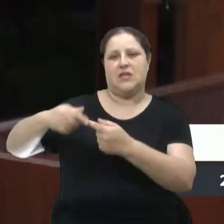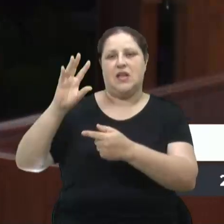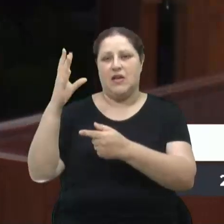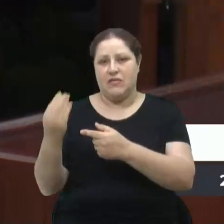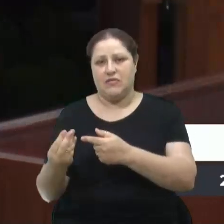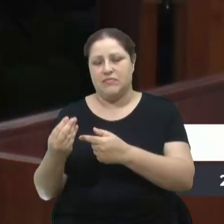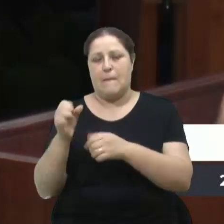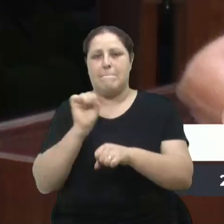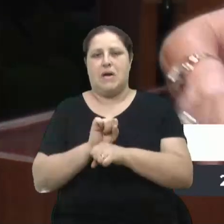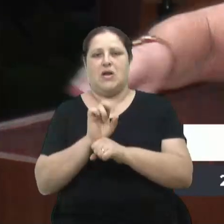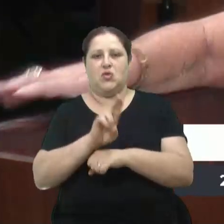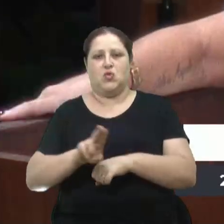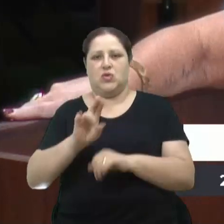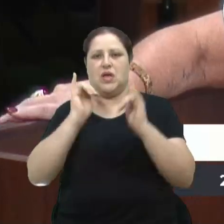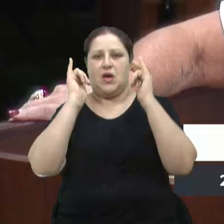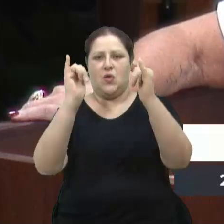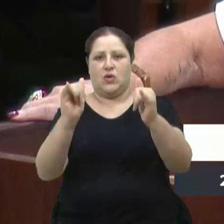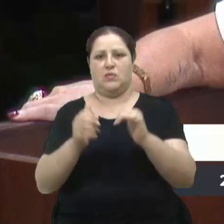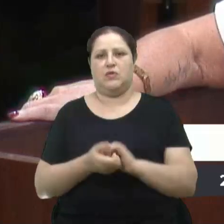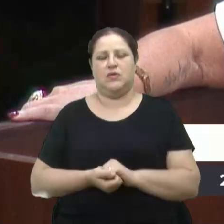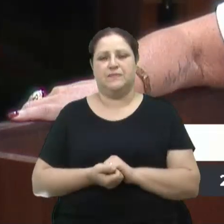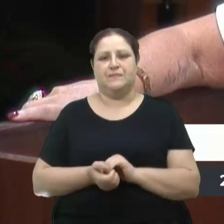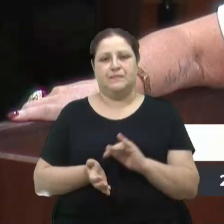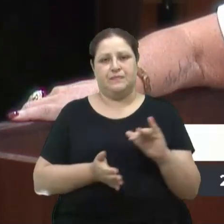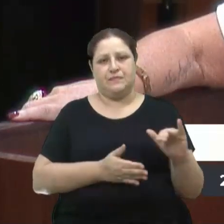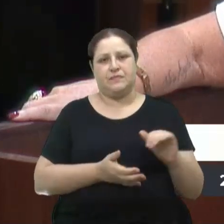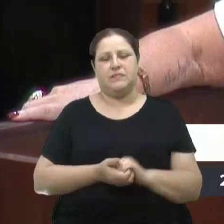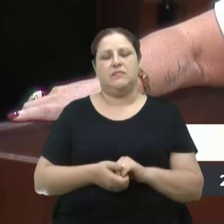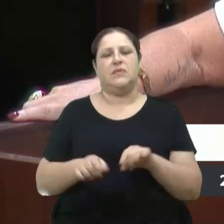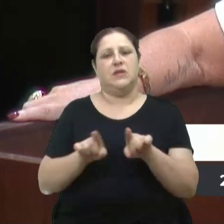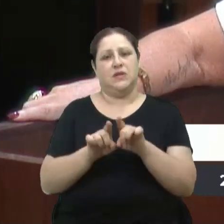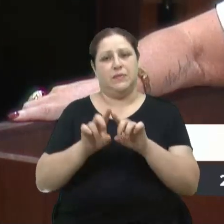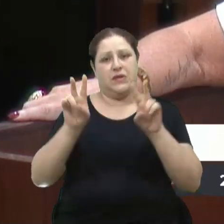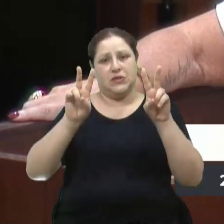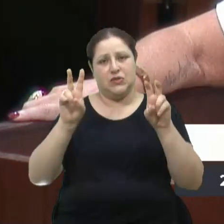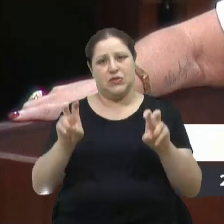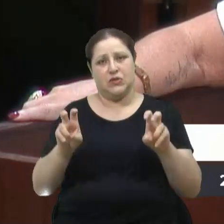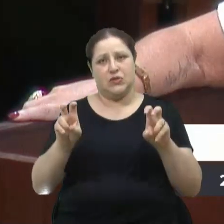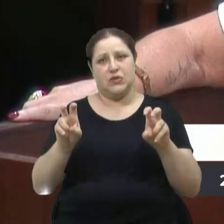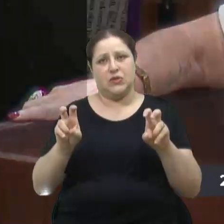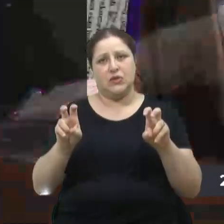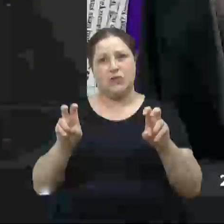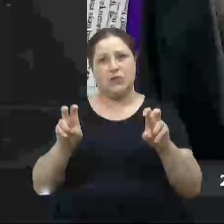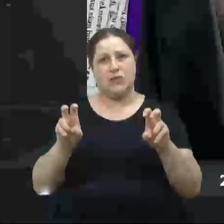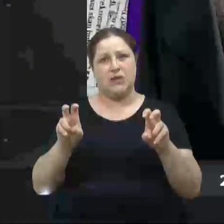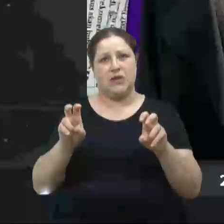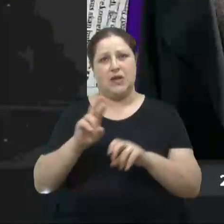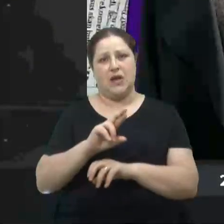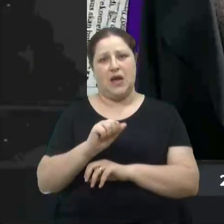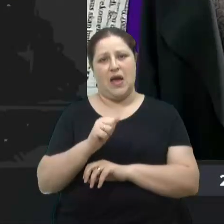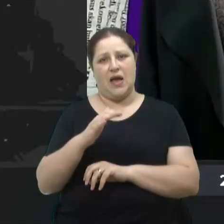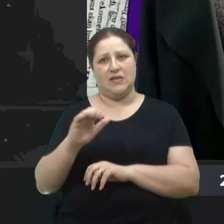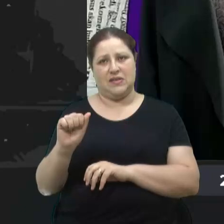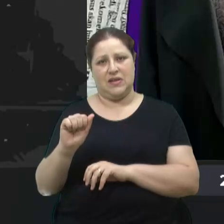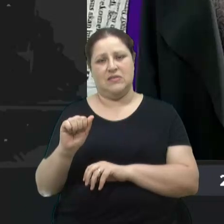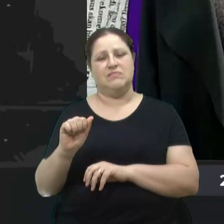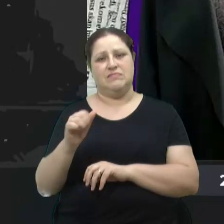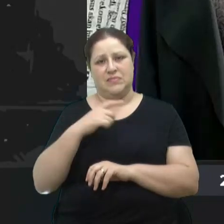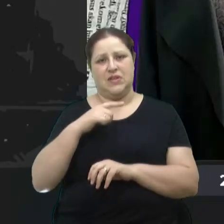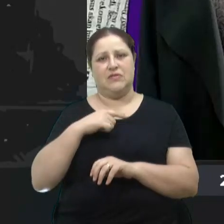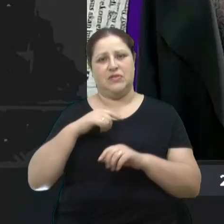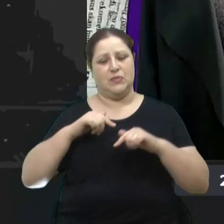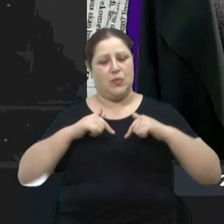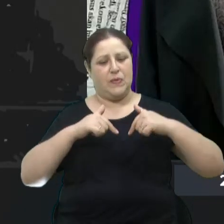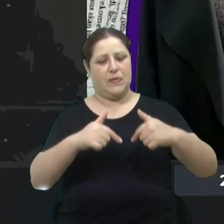Também ligada à pauta da segregação racial, destaca-se Angela Davis, que é ativista e especialista na